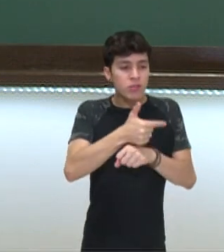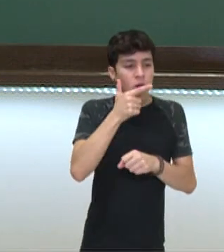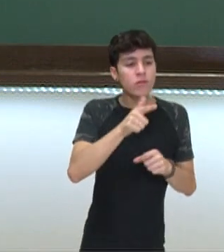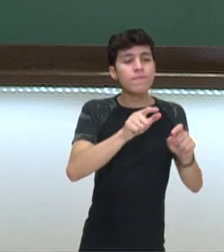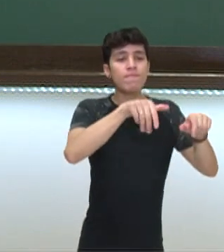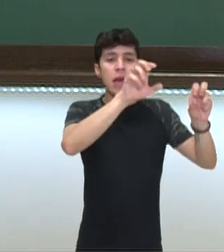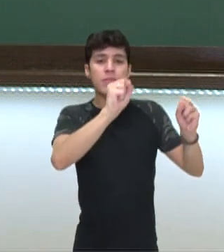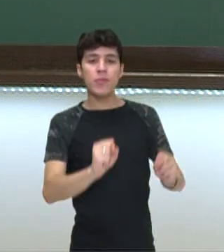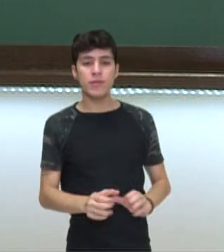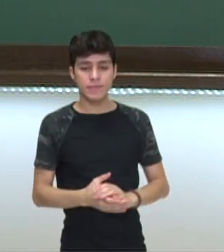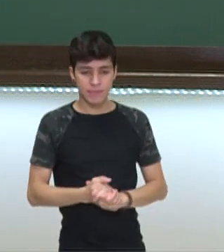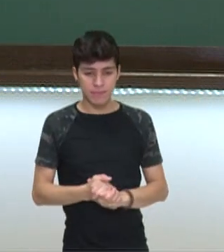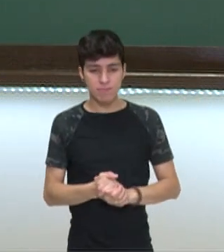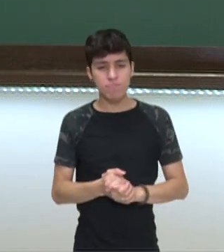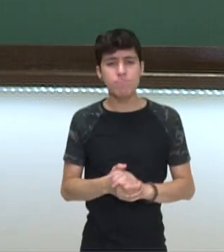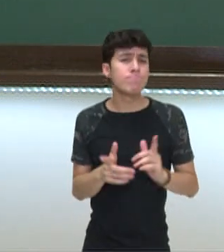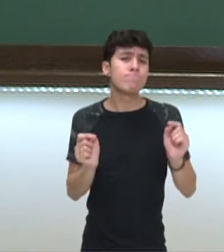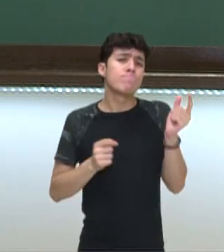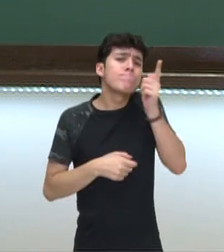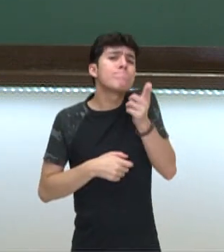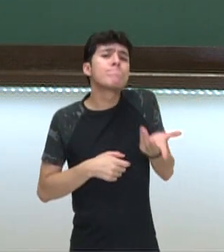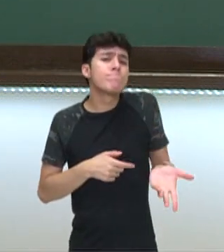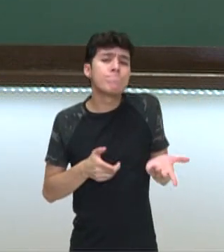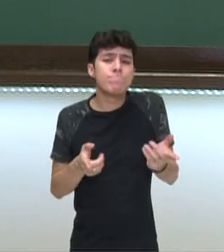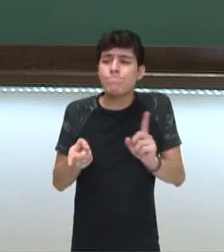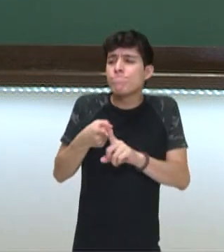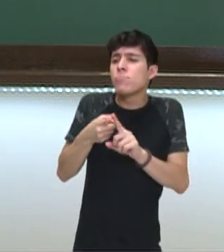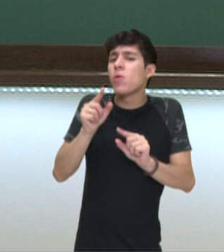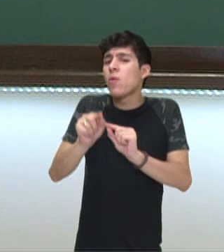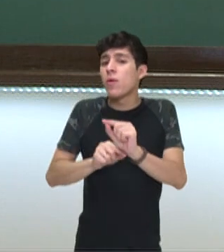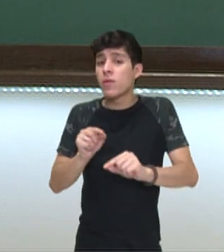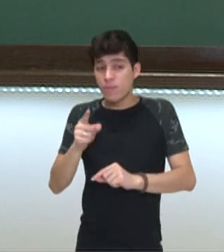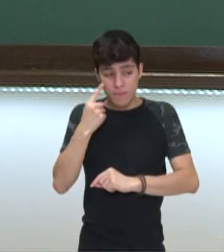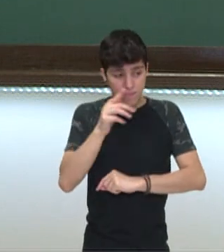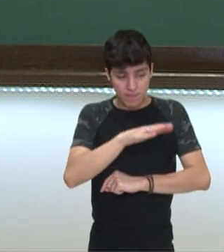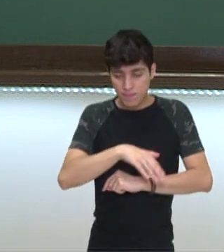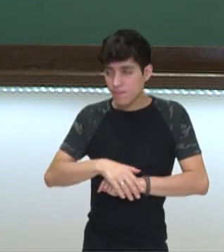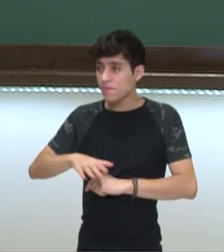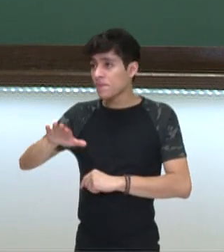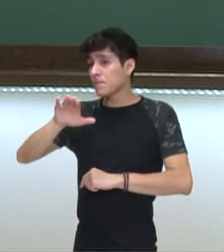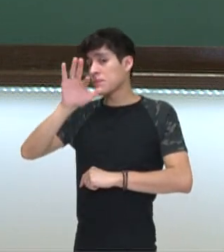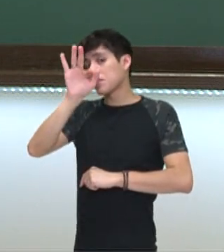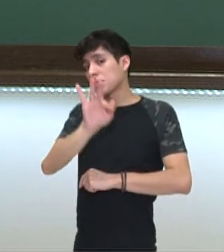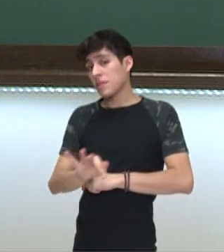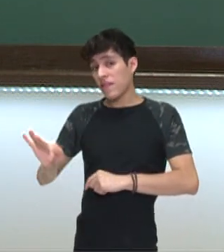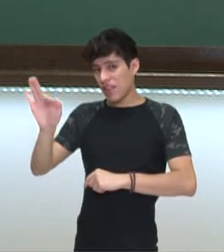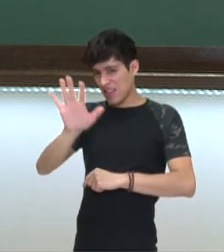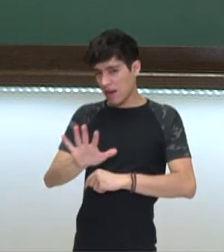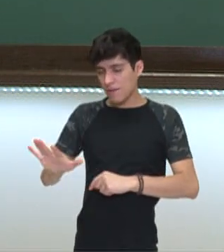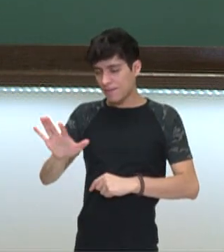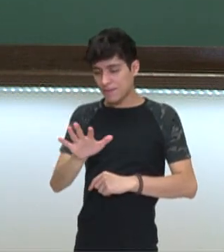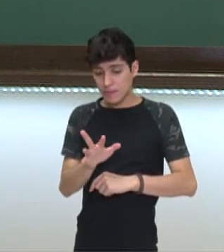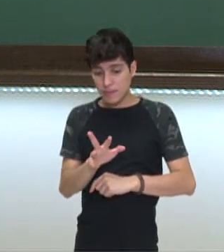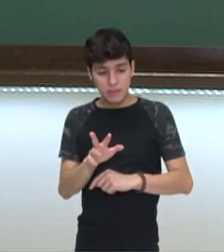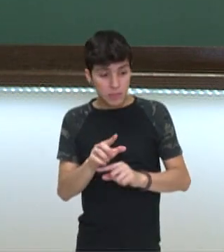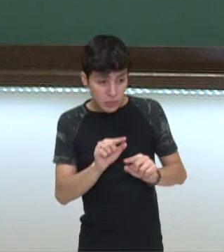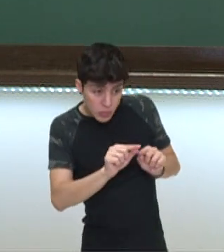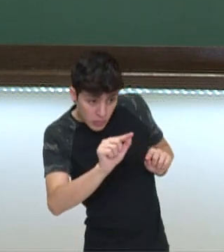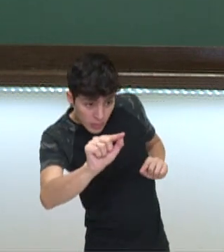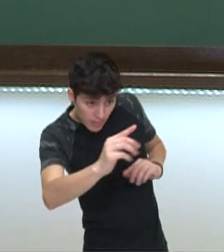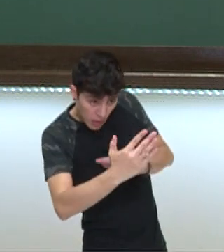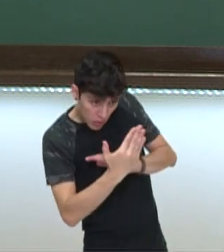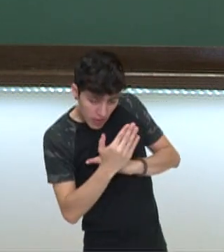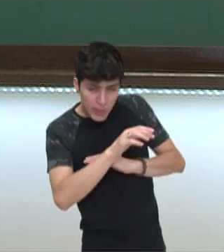cada vez mais poder mas tem que eles grave troca então o governo federal ele vai agir compraram os estados que